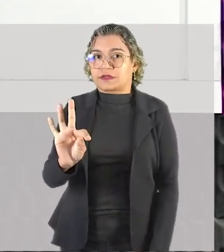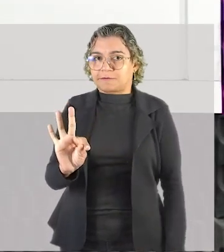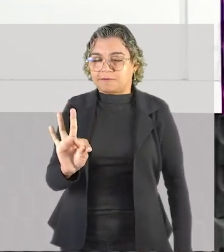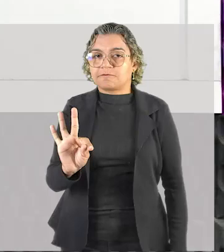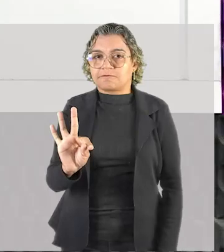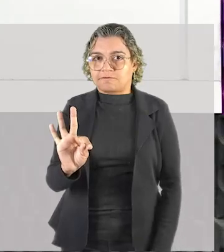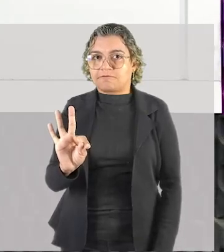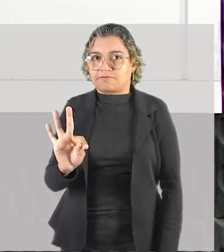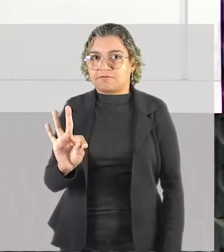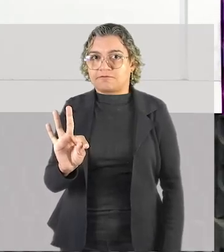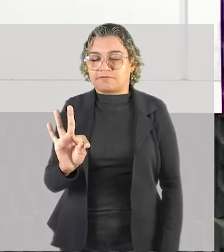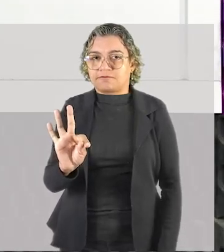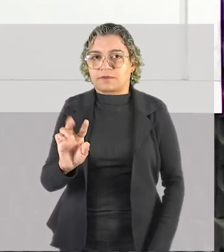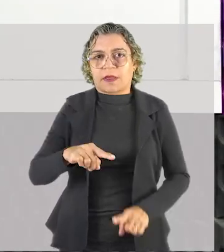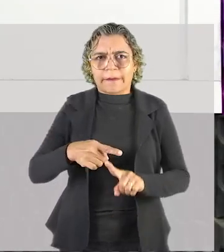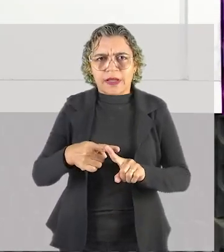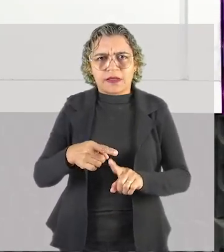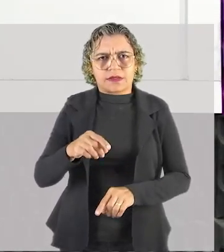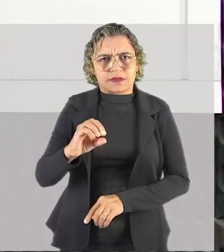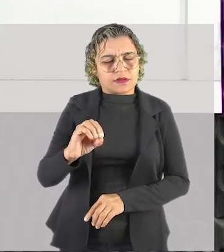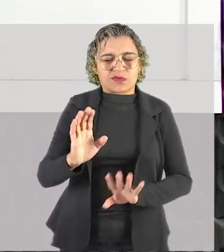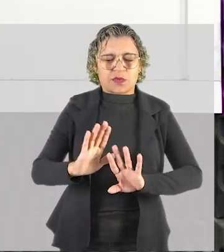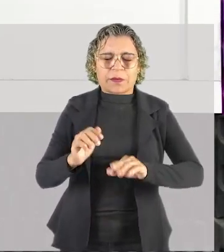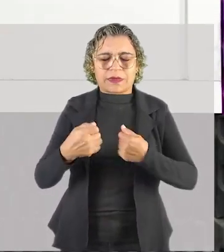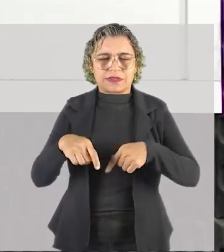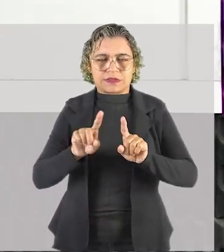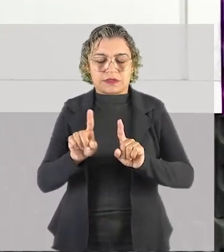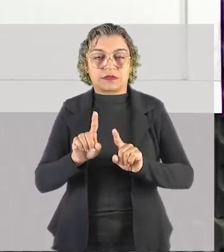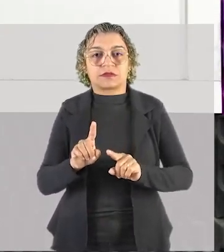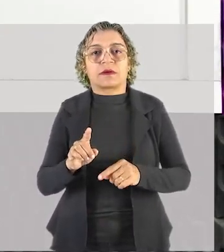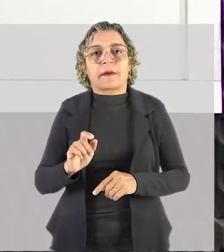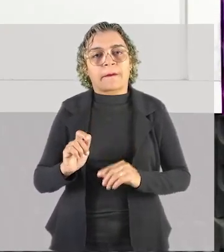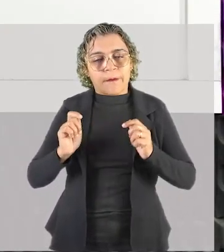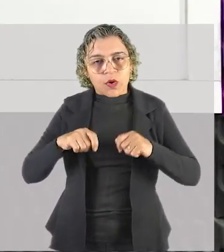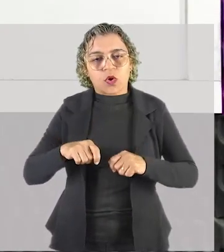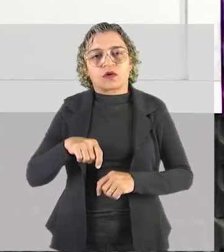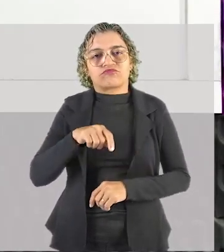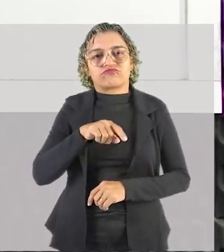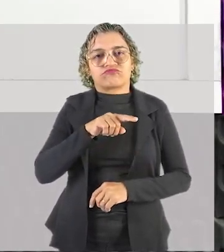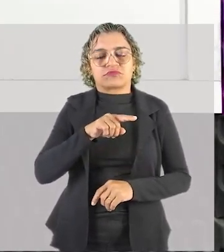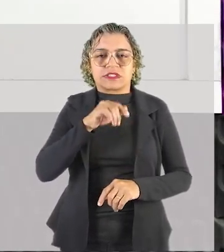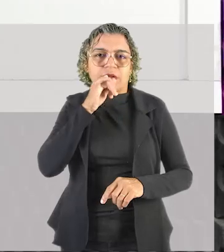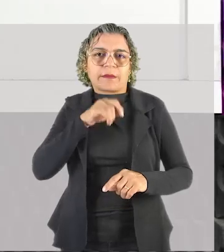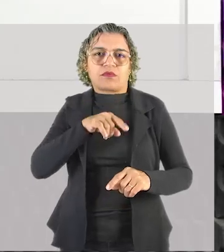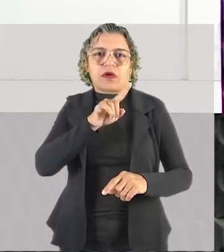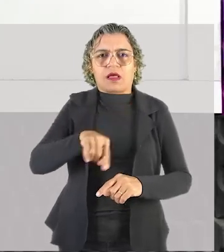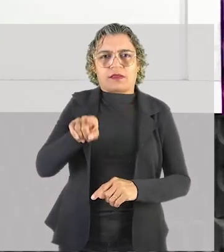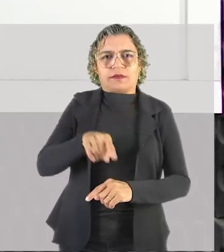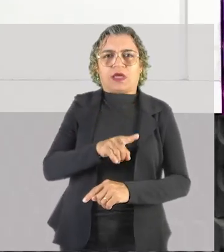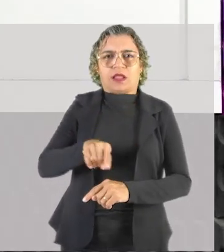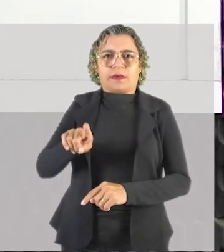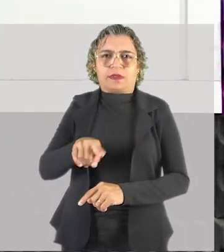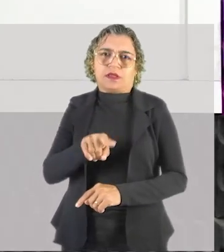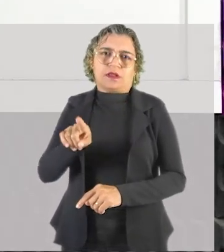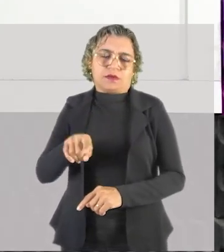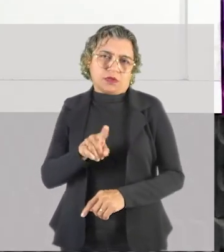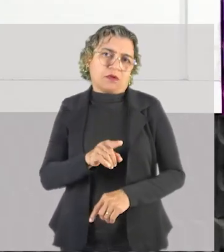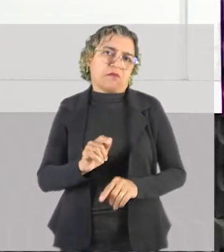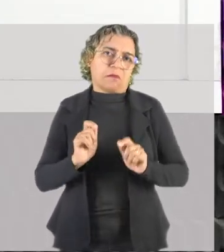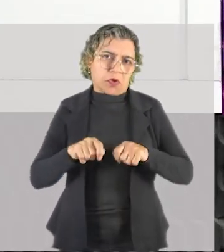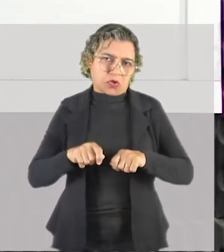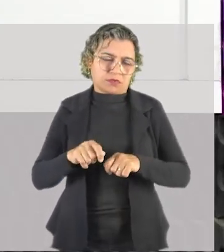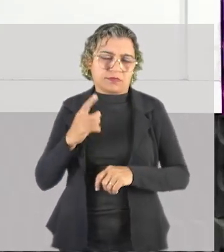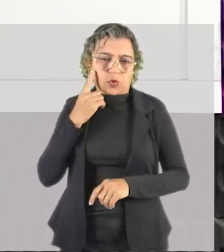Ó. Você botar mais 0, tá? Então você percebe que já pode eliminar até umas opções, né? Às vezes dá para eliminar só